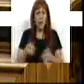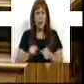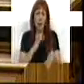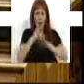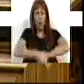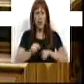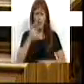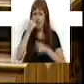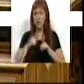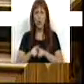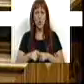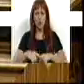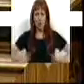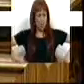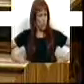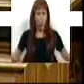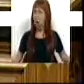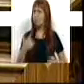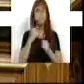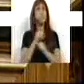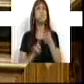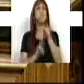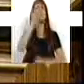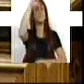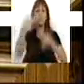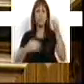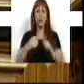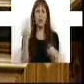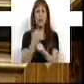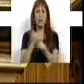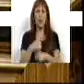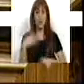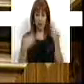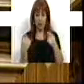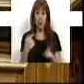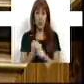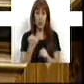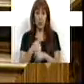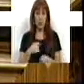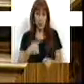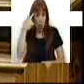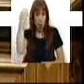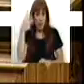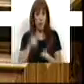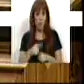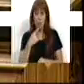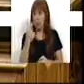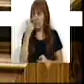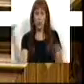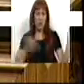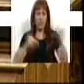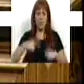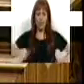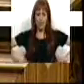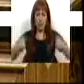o acesso de pessoas com mobilidade reduzida ao Tribunal de Trabalho, um tribunal que, como se compreende, recebe muitas pessoas com